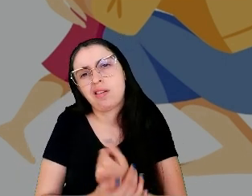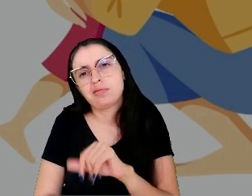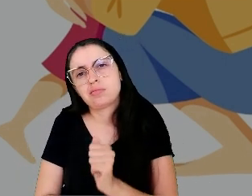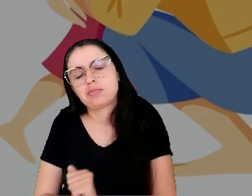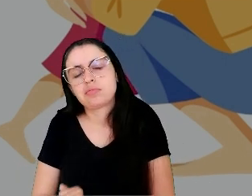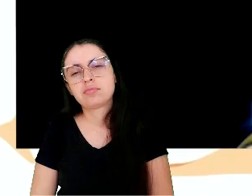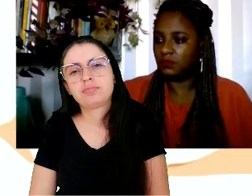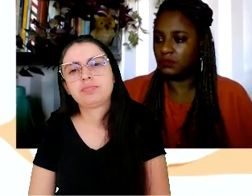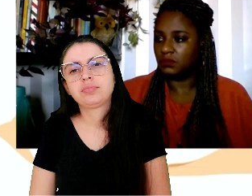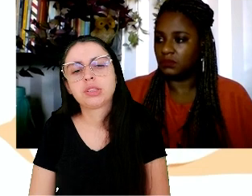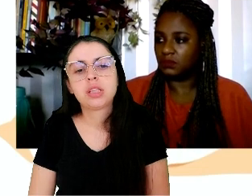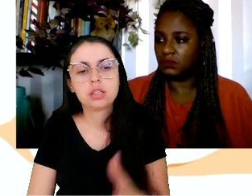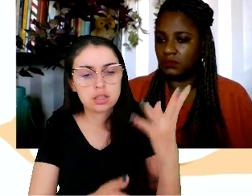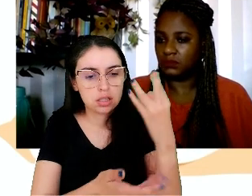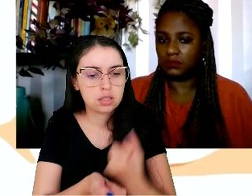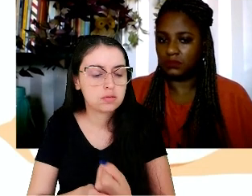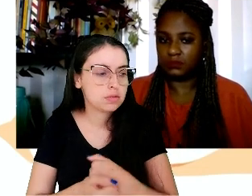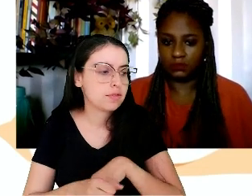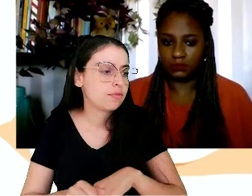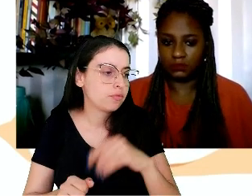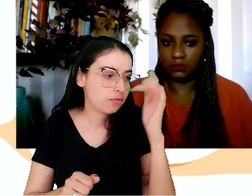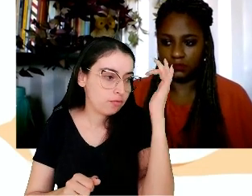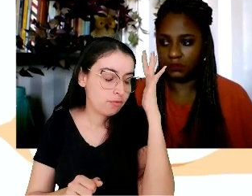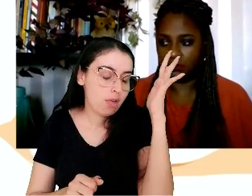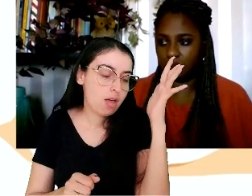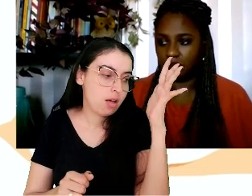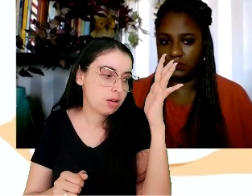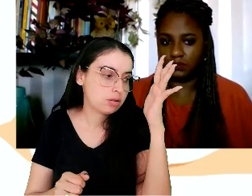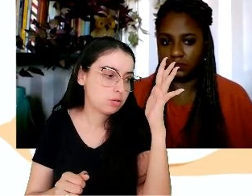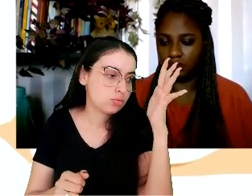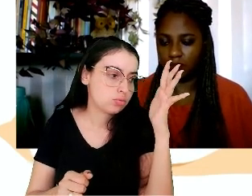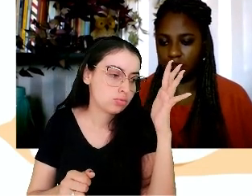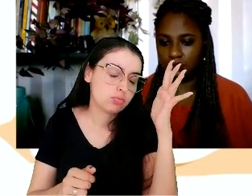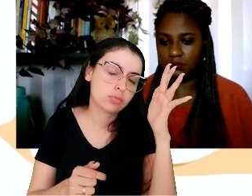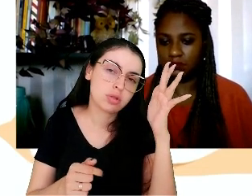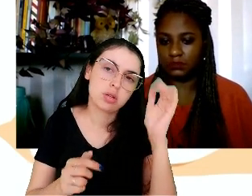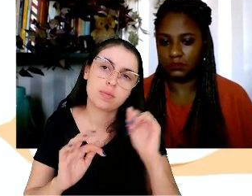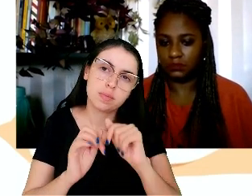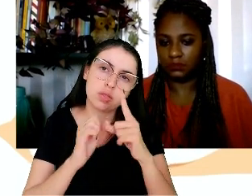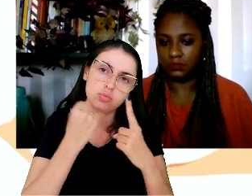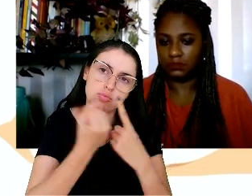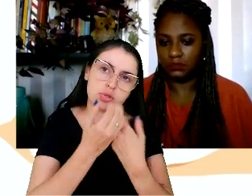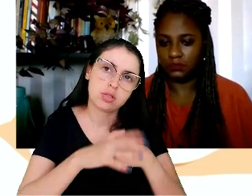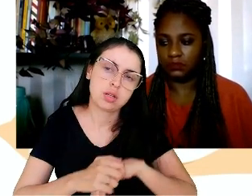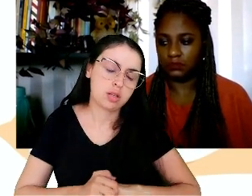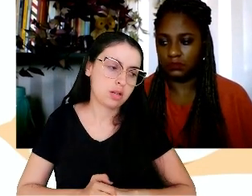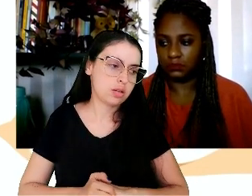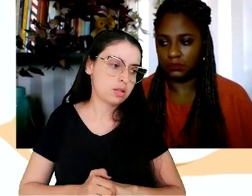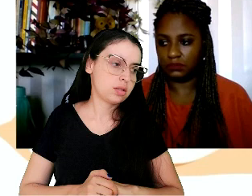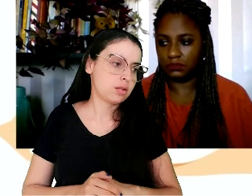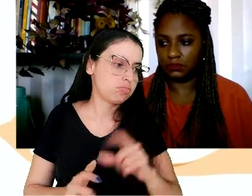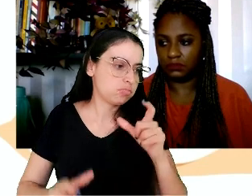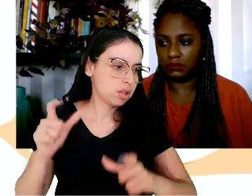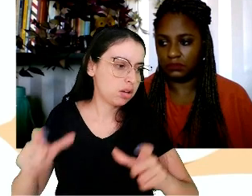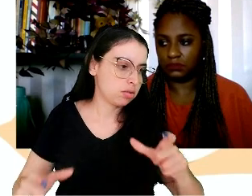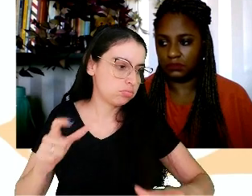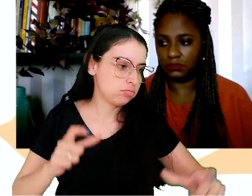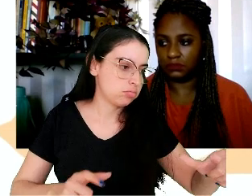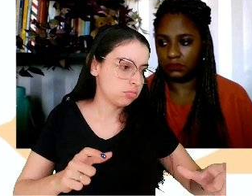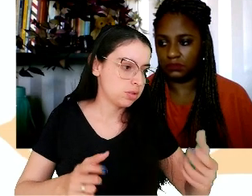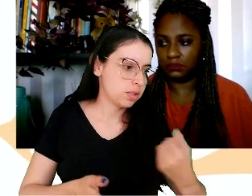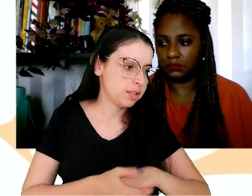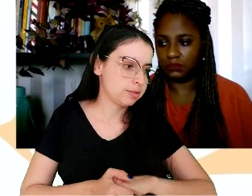elementos, traduzindo de forma muito facilitada para a sociedade o que cada